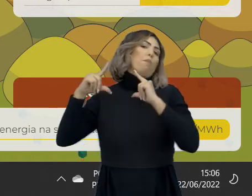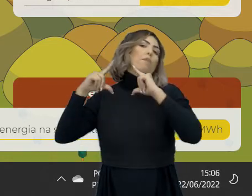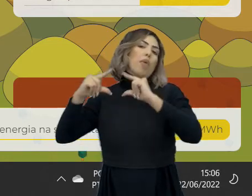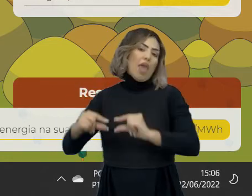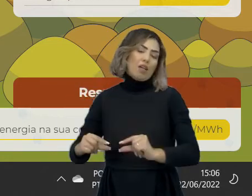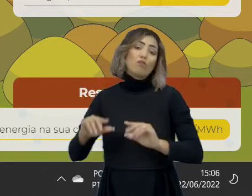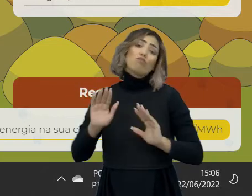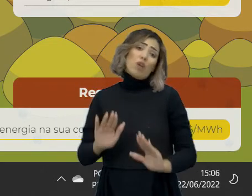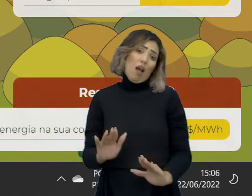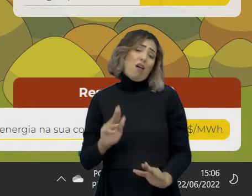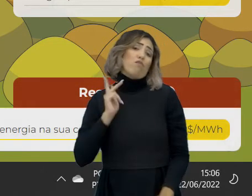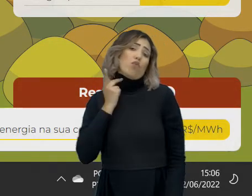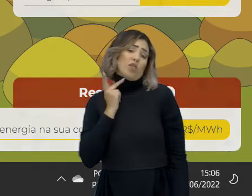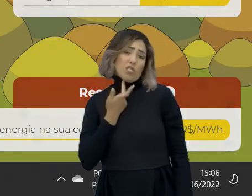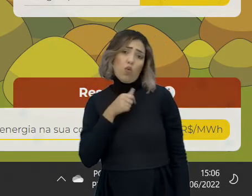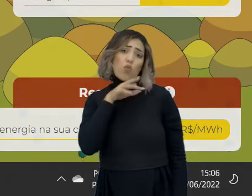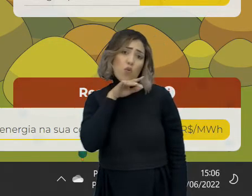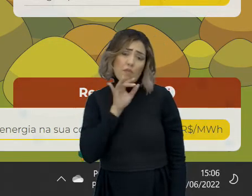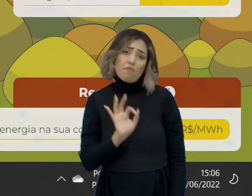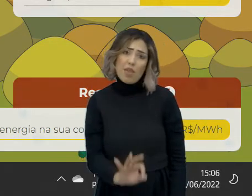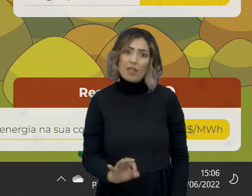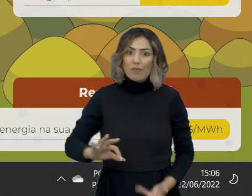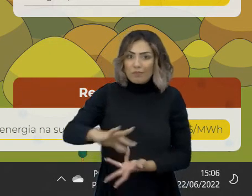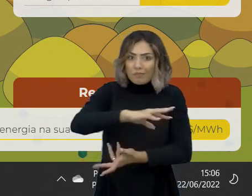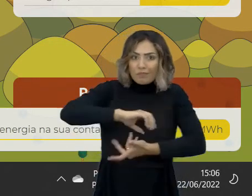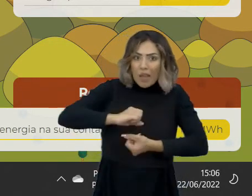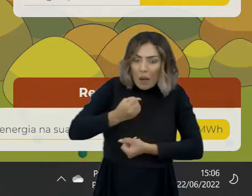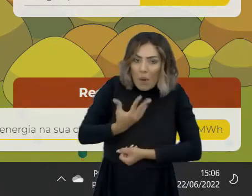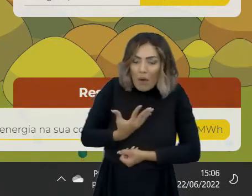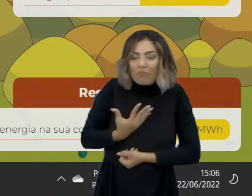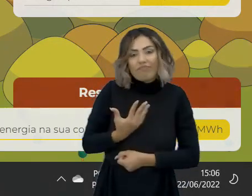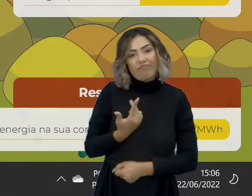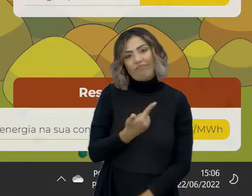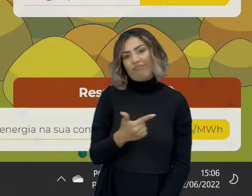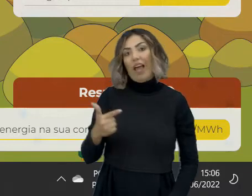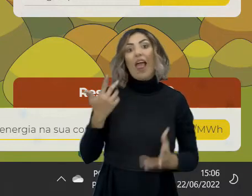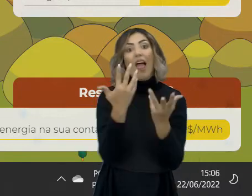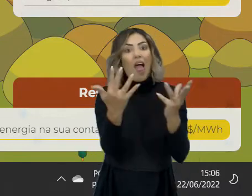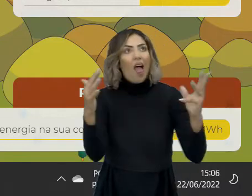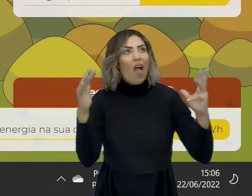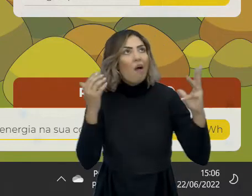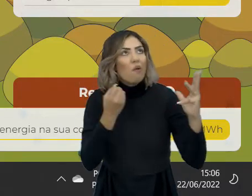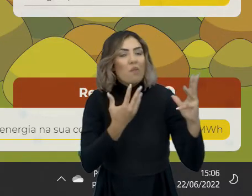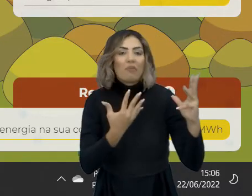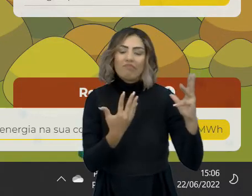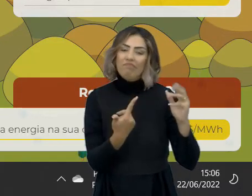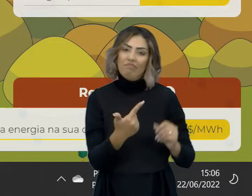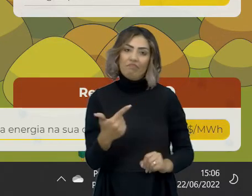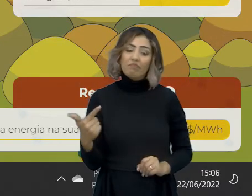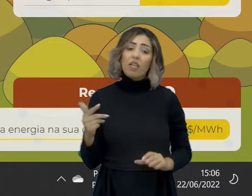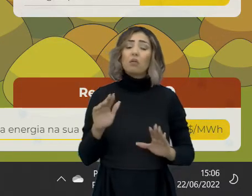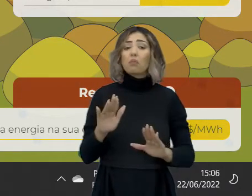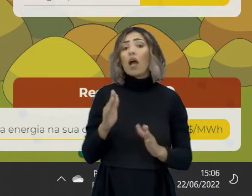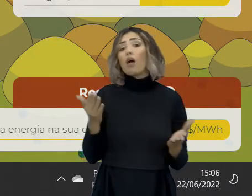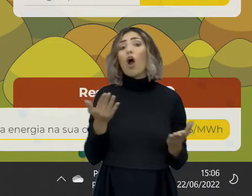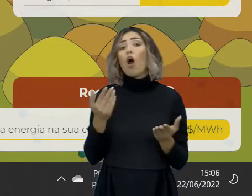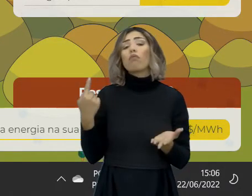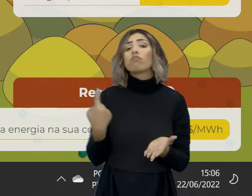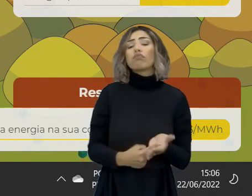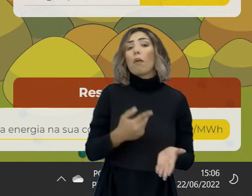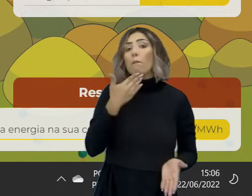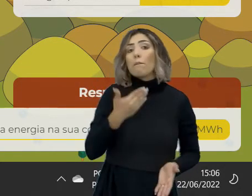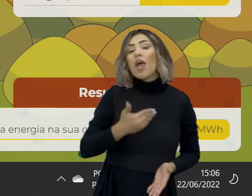é ruim. Então, ambientalmente não é bom, não é positivo. Então, o legal, se fosse pra gente combinar, era a gente